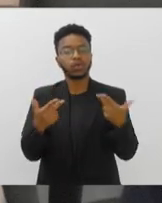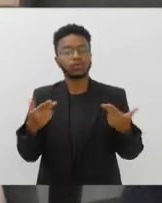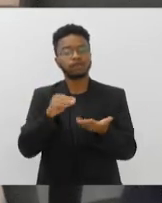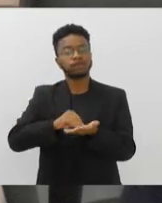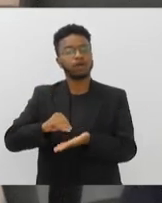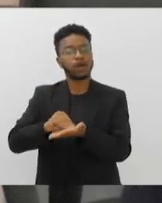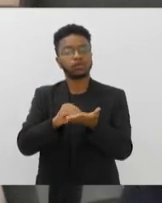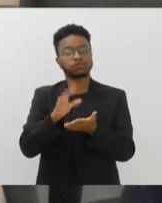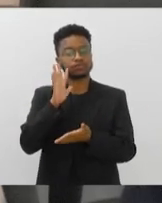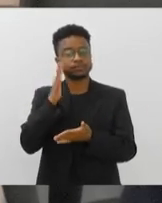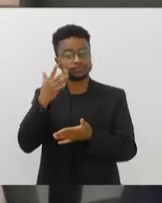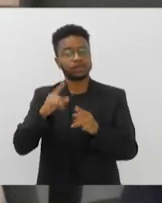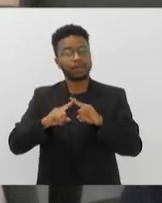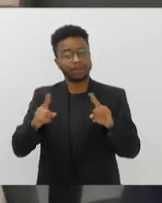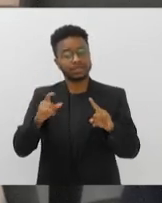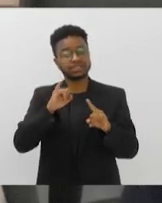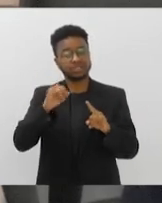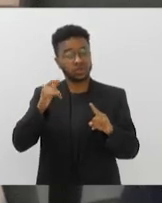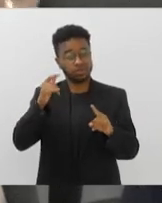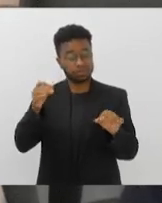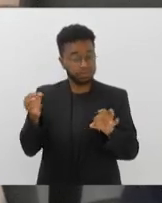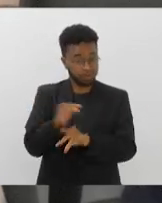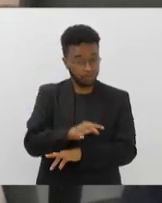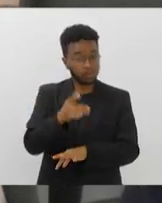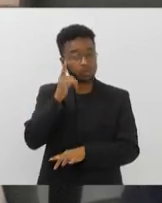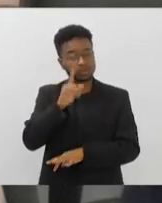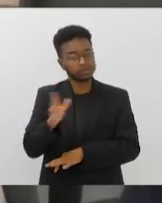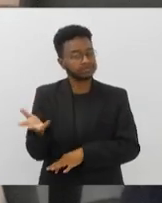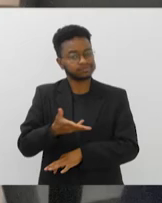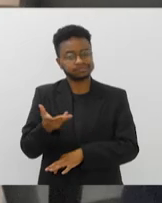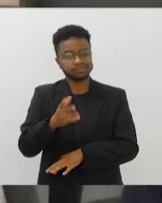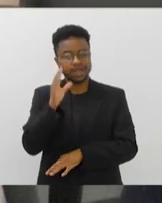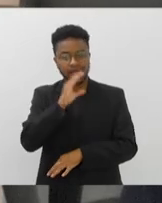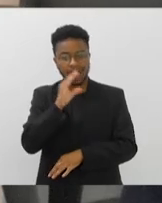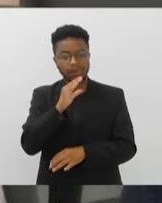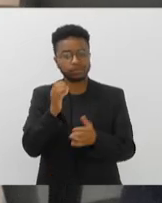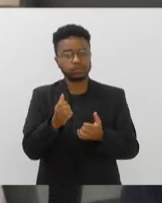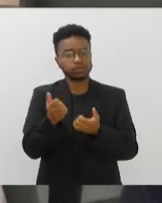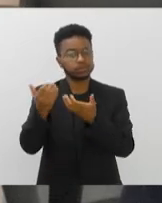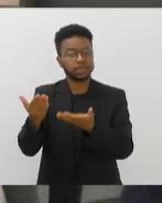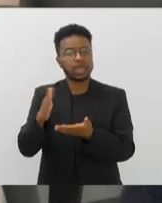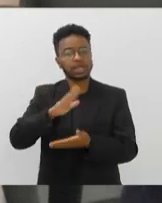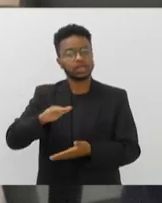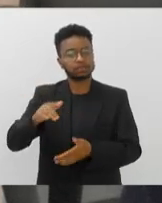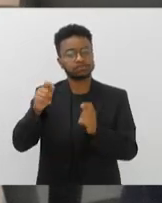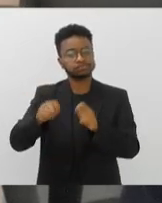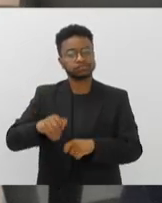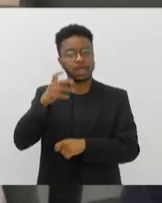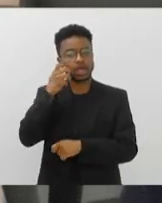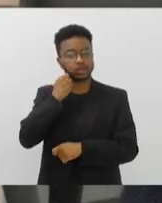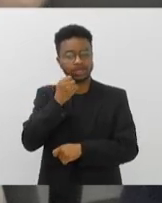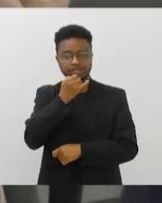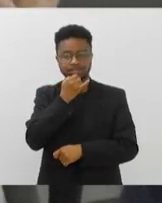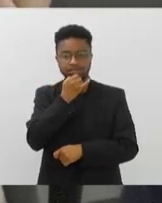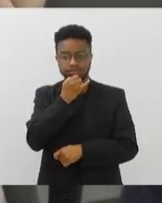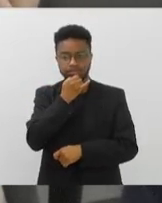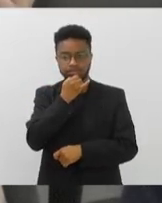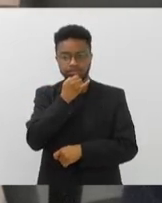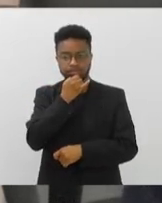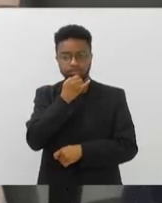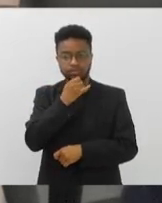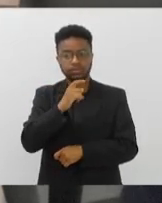acelerar muito os processos para a liberação das crianças para adoção que por exemplo eh dos provimentos